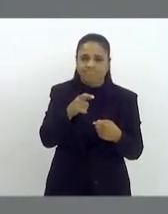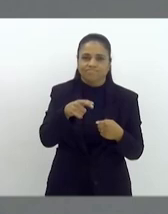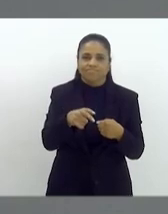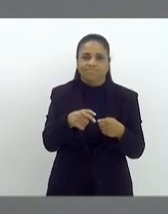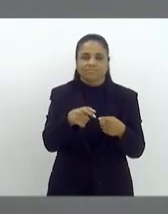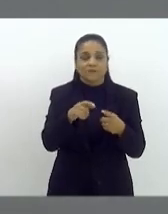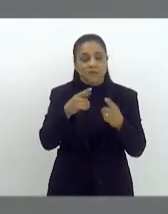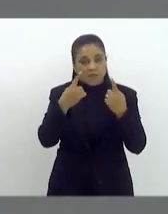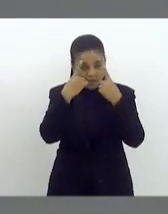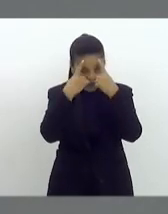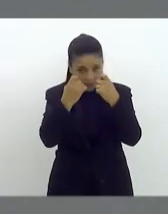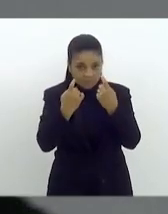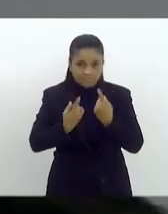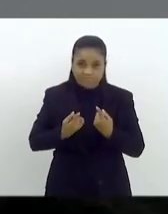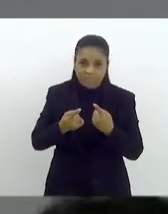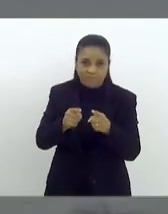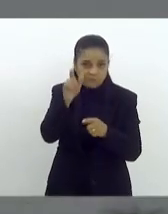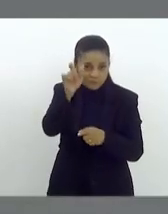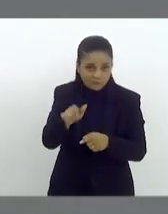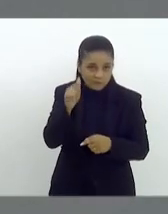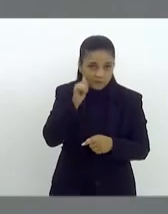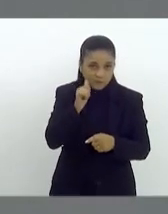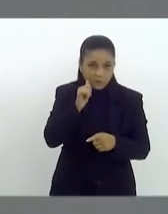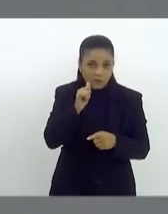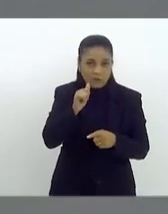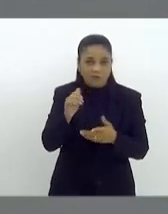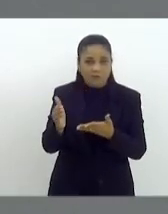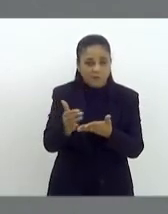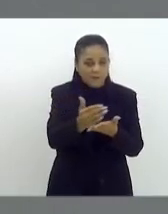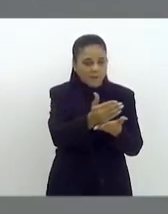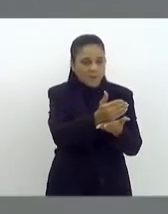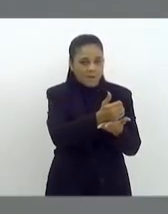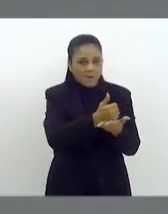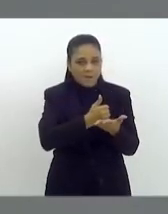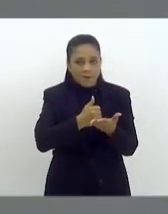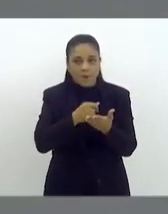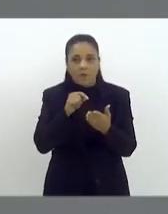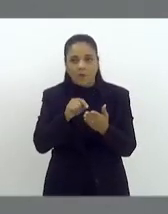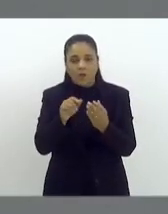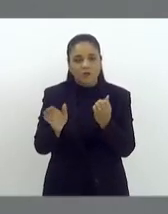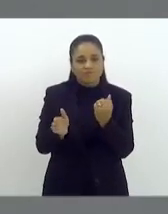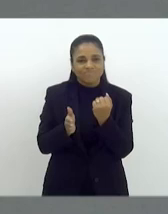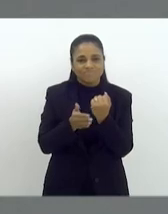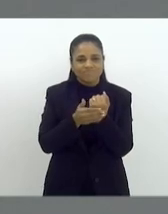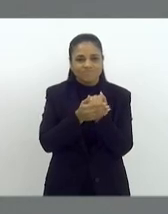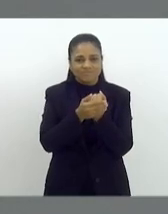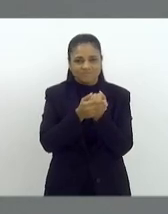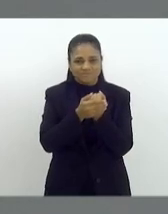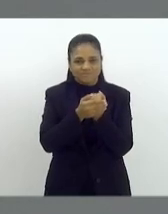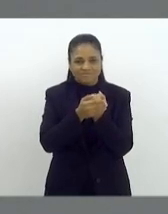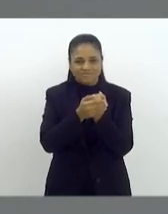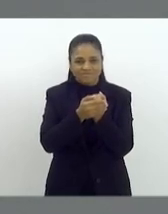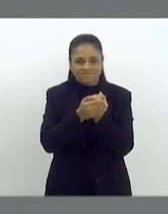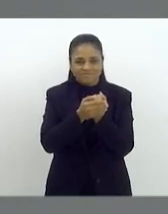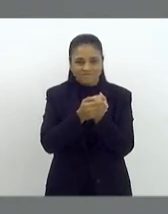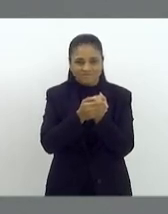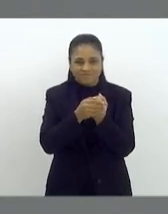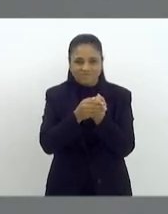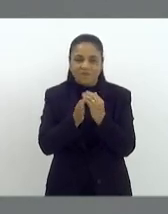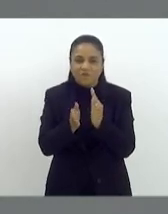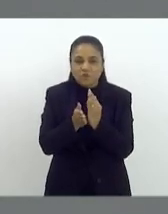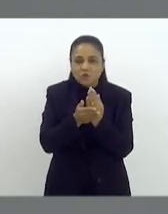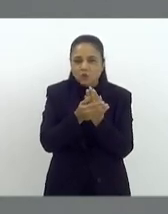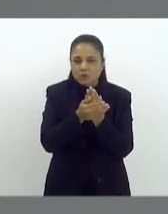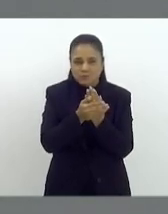criminalidade contra mulher é o grande índice de cifra oculta Ou seja a grande margem de subnotificação dessas ocorrências